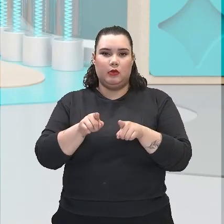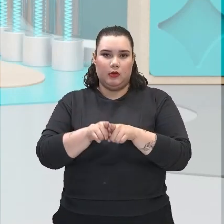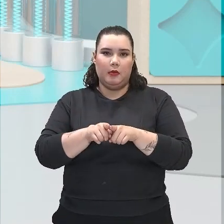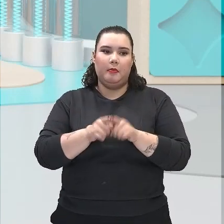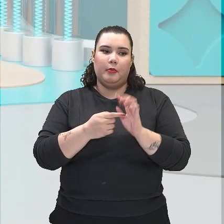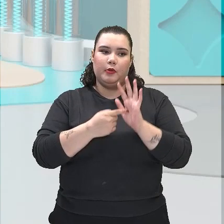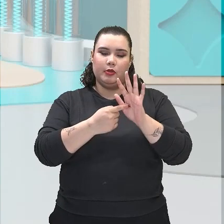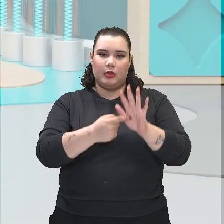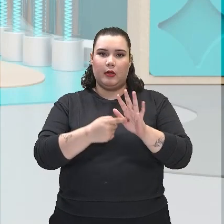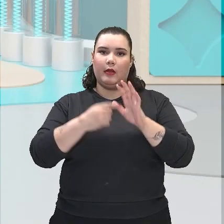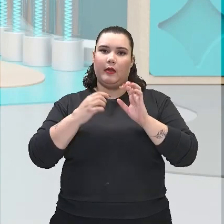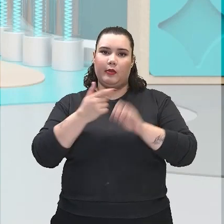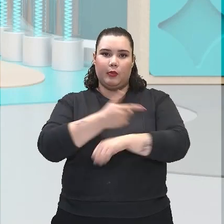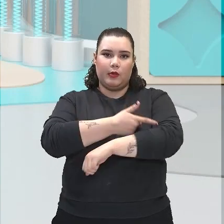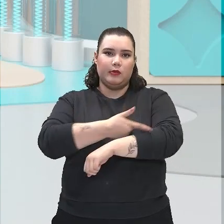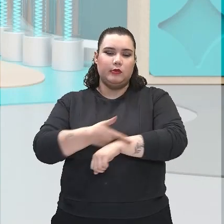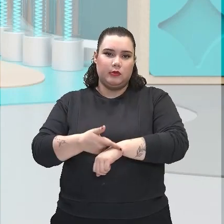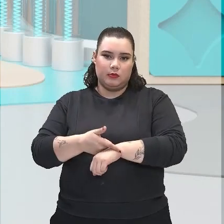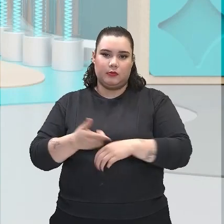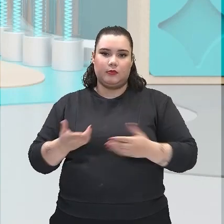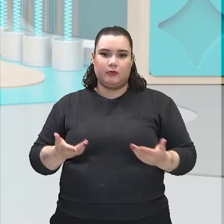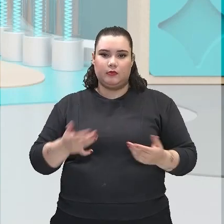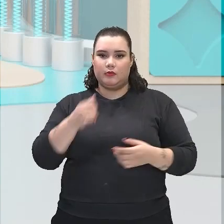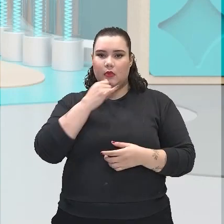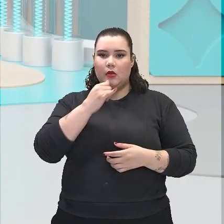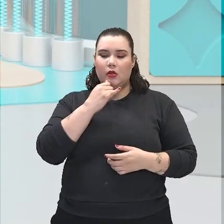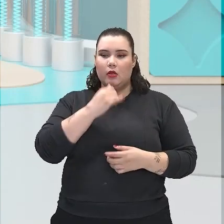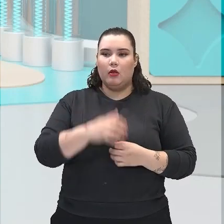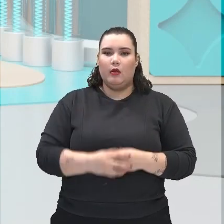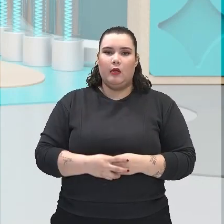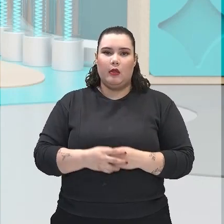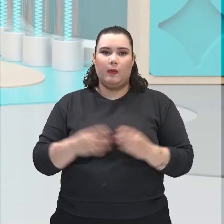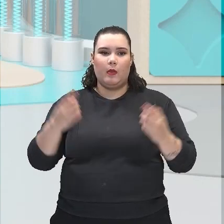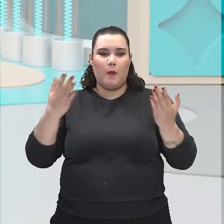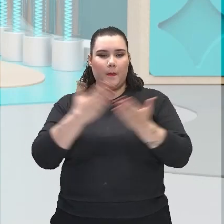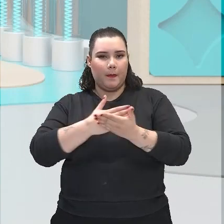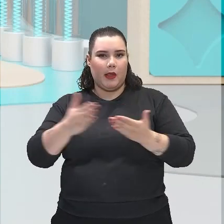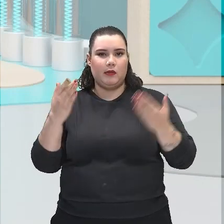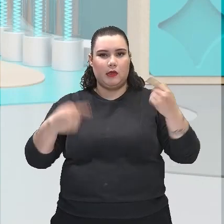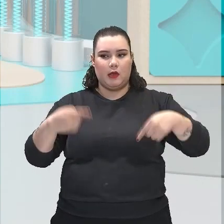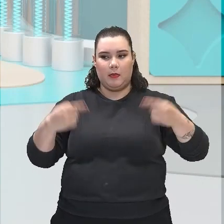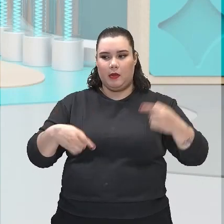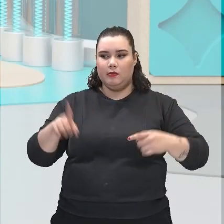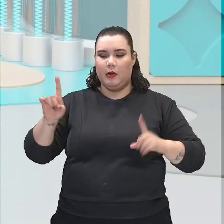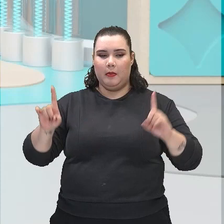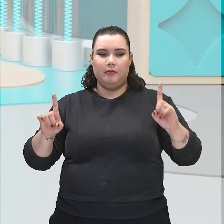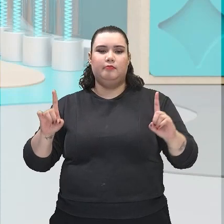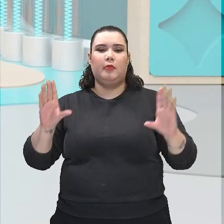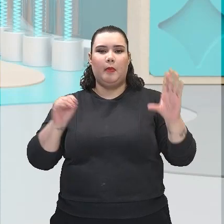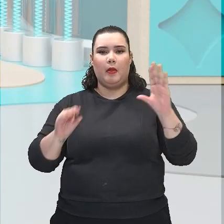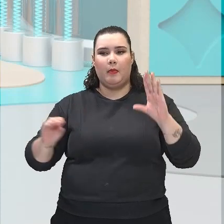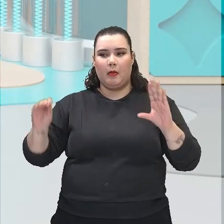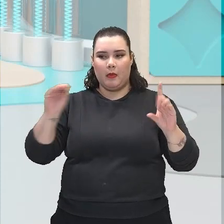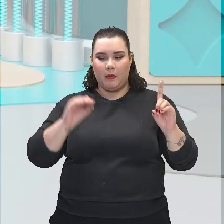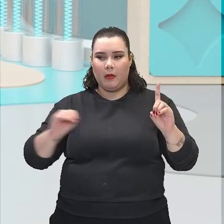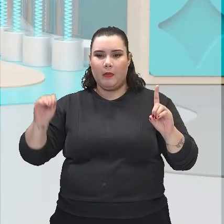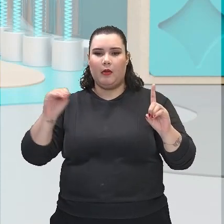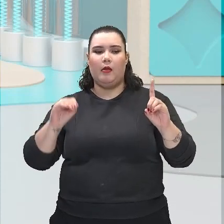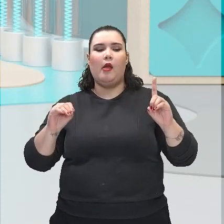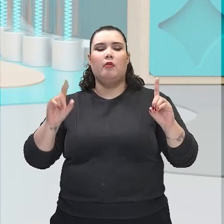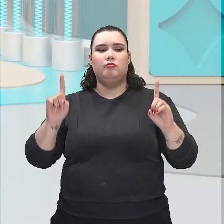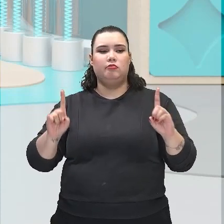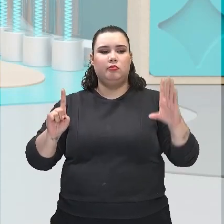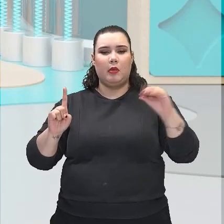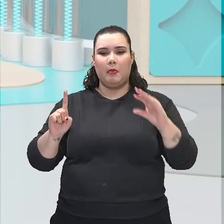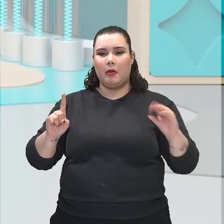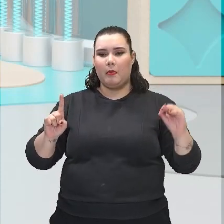você ter um debate em que um a todo momento xinga um outro, coloca uma palavra que não é agradável,